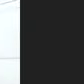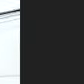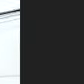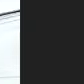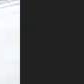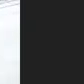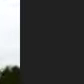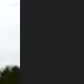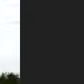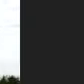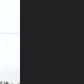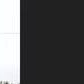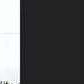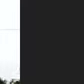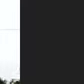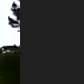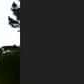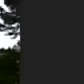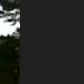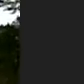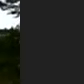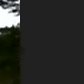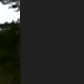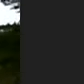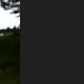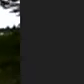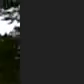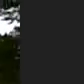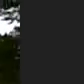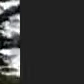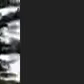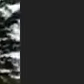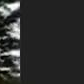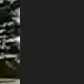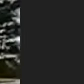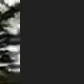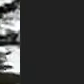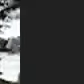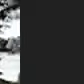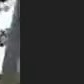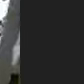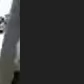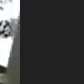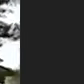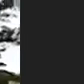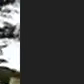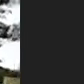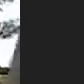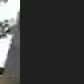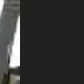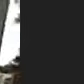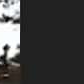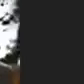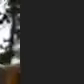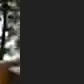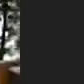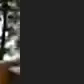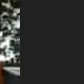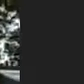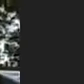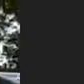prontinhas, não. Foi uma confecção dos trabalhadores. Assim como a arte que nós temos desse movimento foi feita